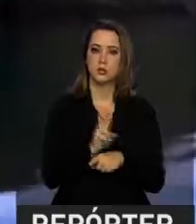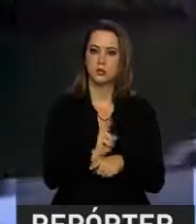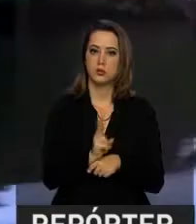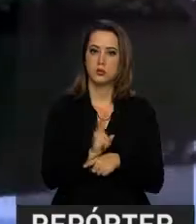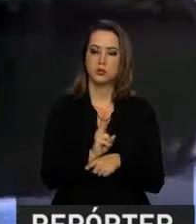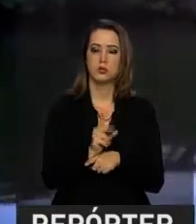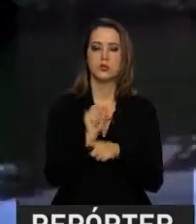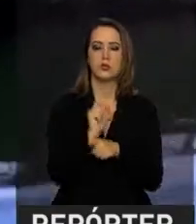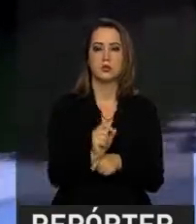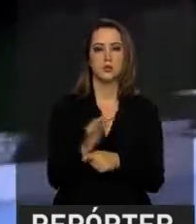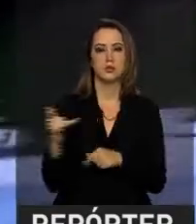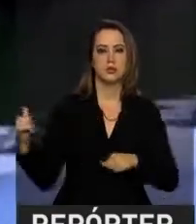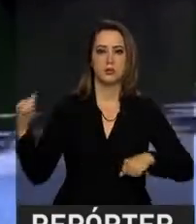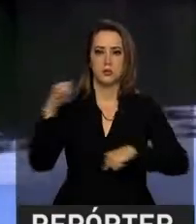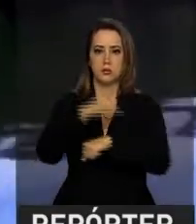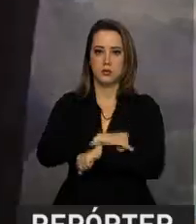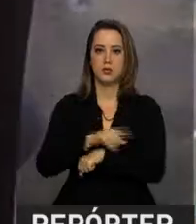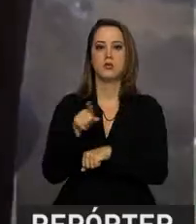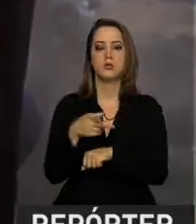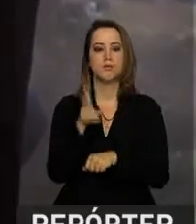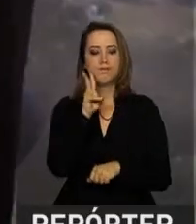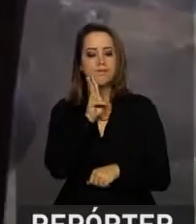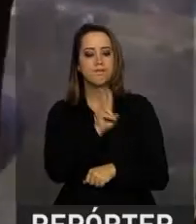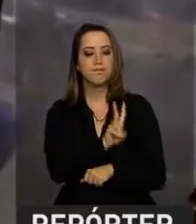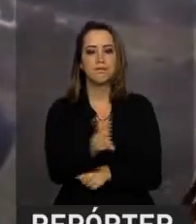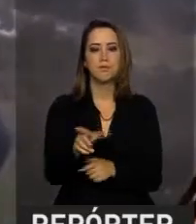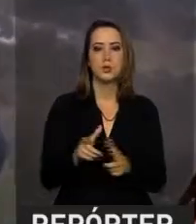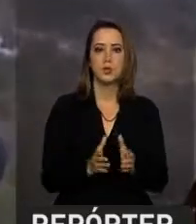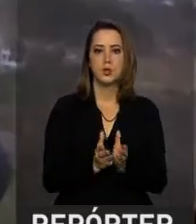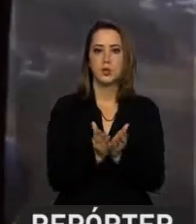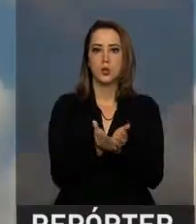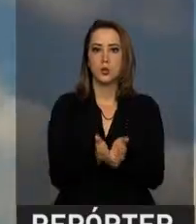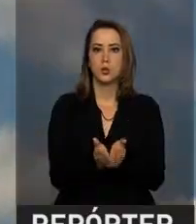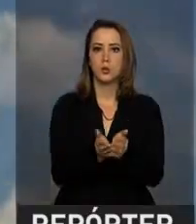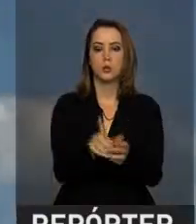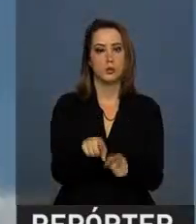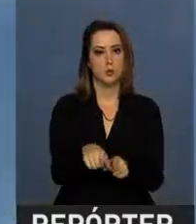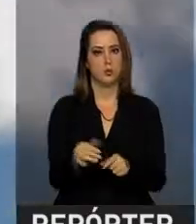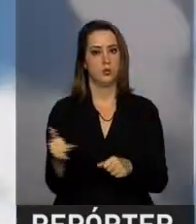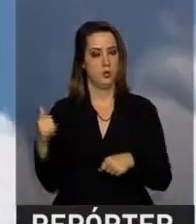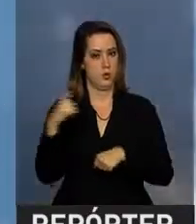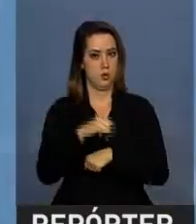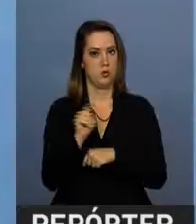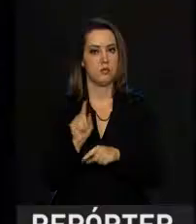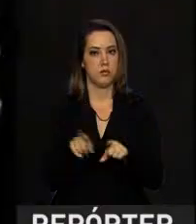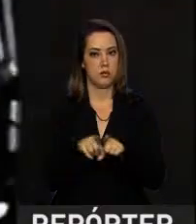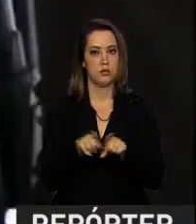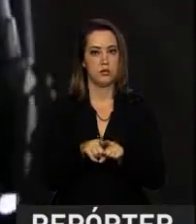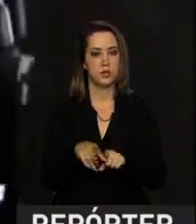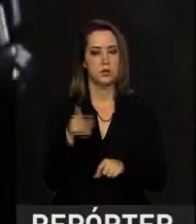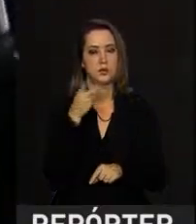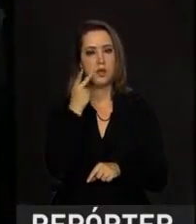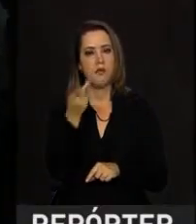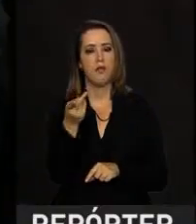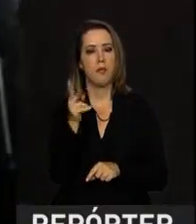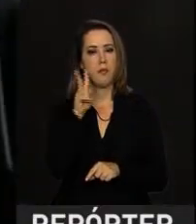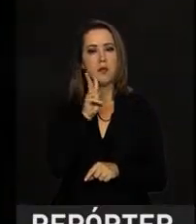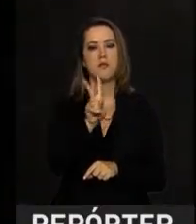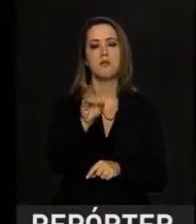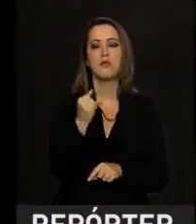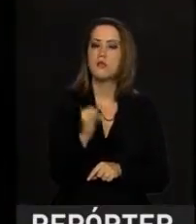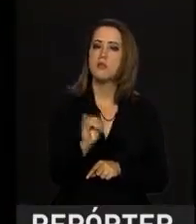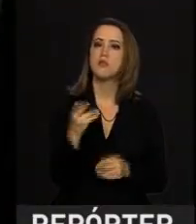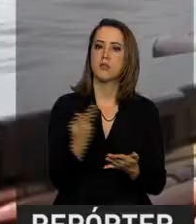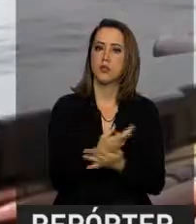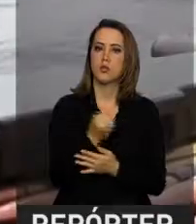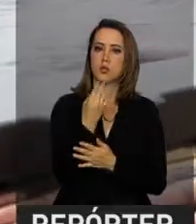espaço aéreo até a inspeção os principais rios e estradas com acesso ao país servem para testar um novo modelo com uma maior integração